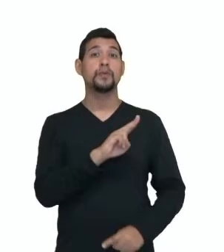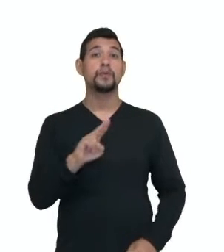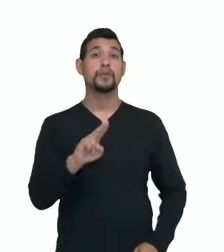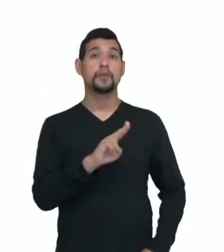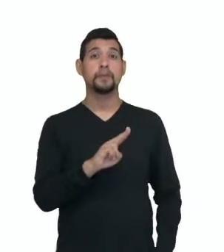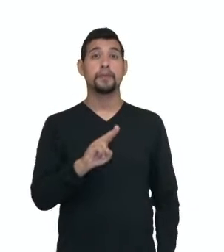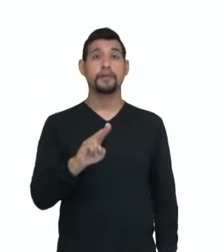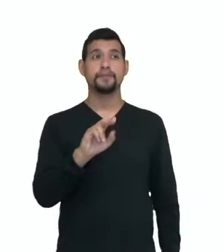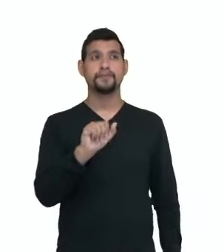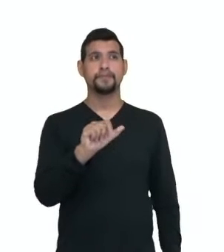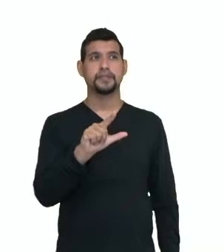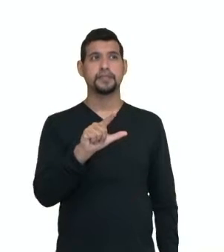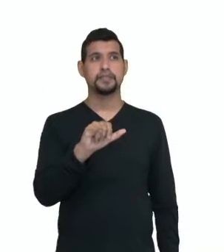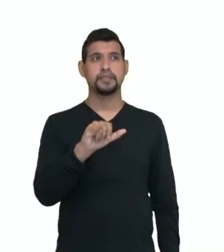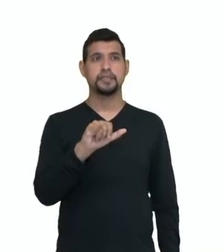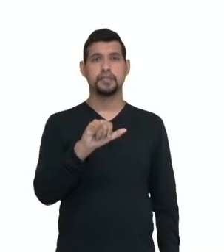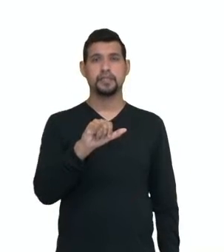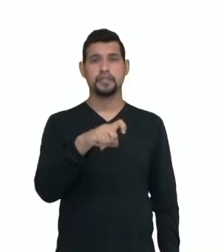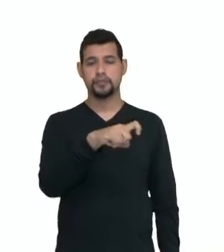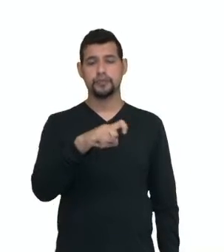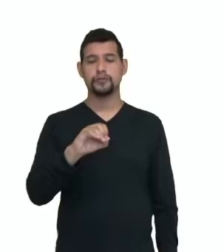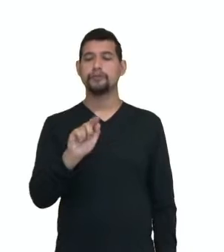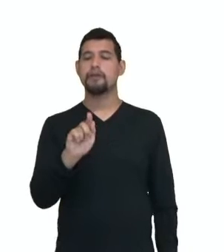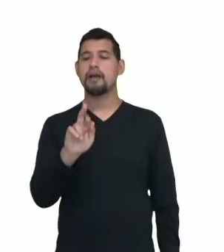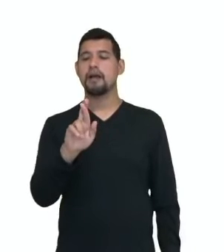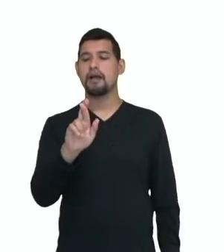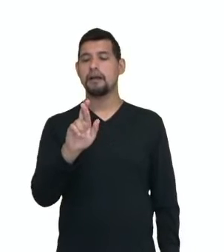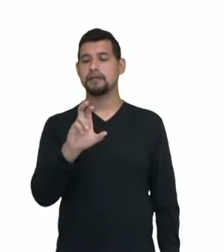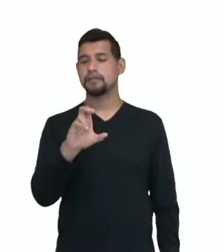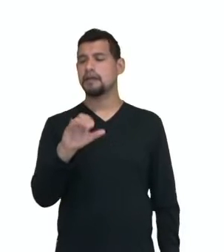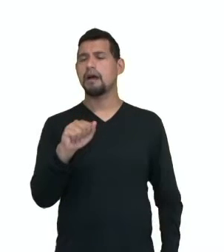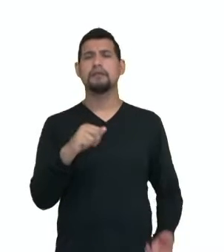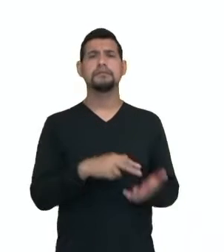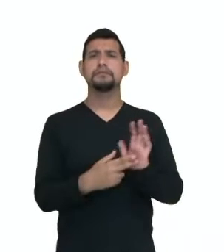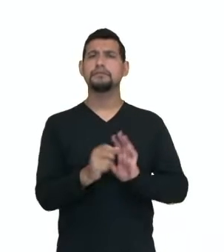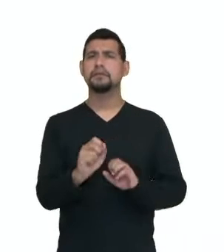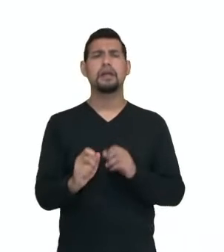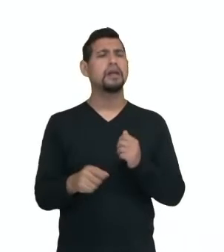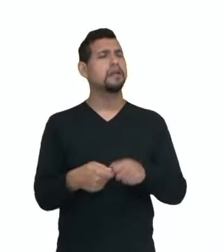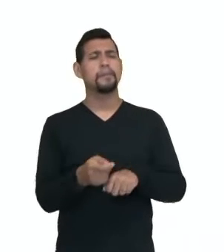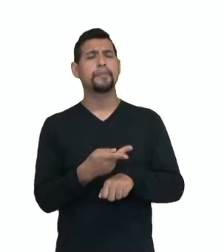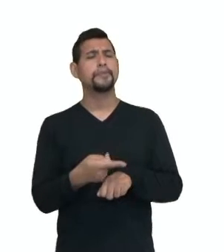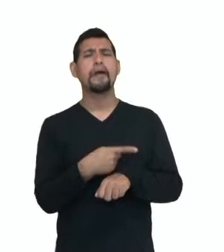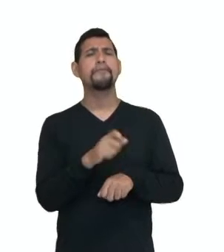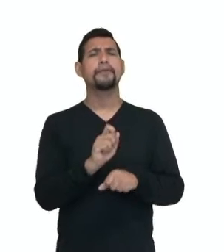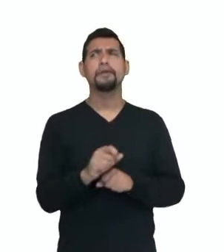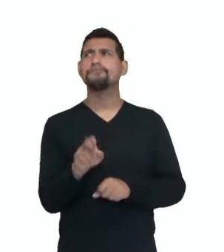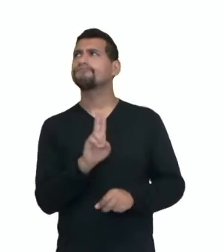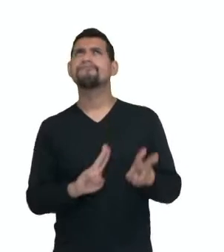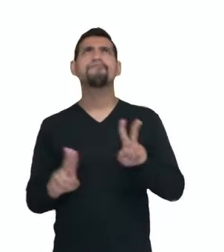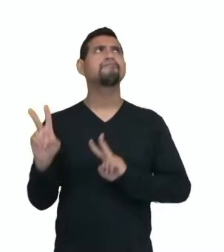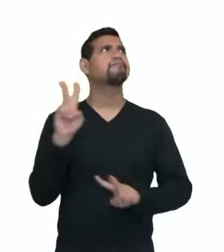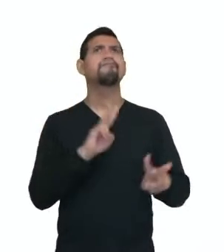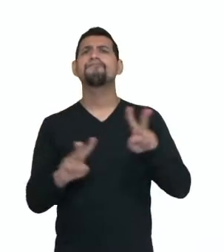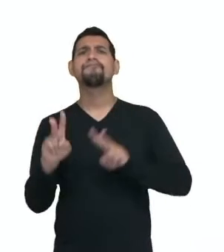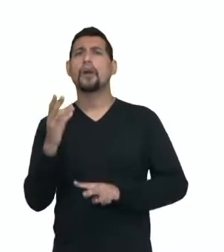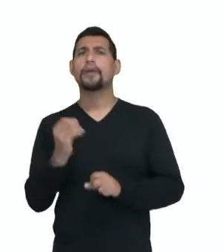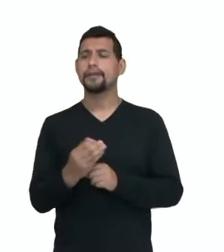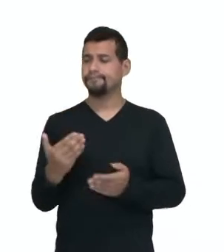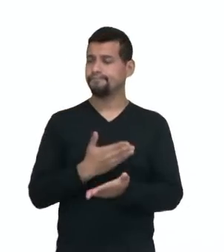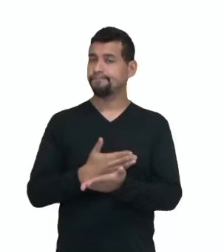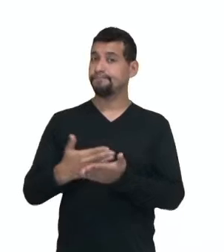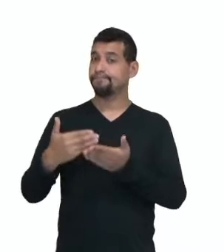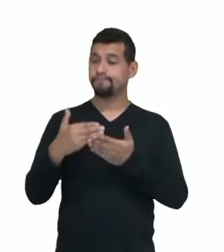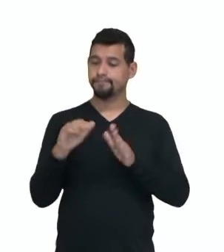chamado Aleixo Garcia. Justamente nesse movimento dos bandeirantes, o que eles procuravam na exploração aí, ainda na época do começo